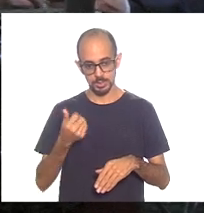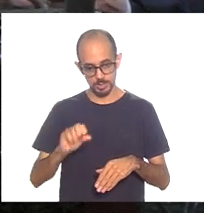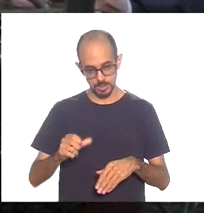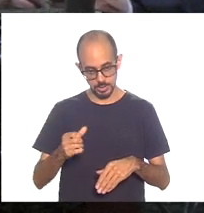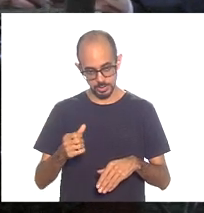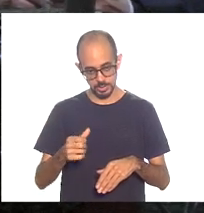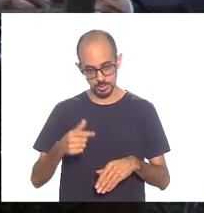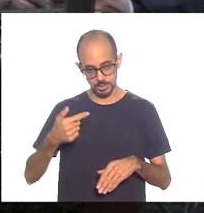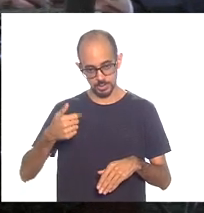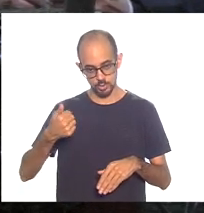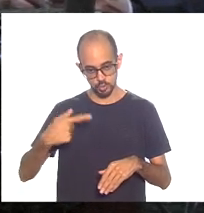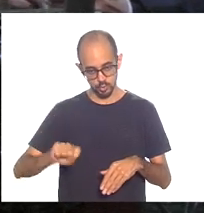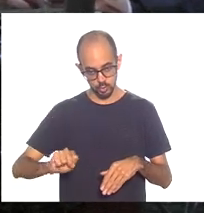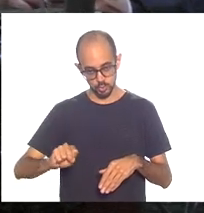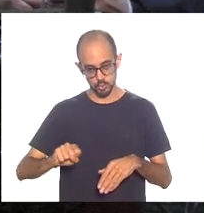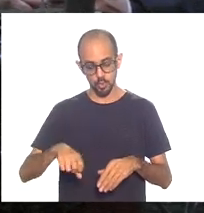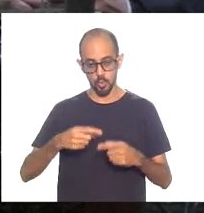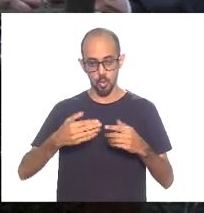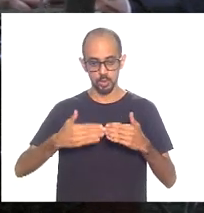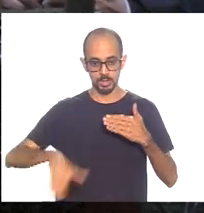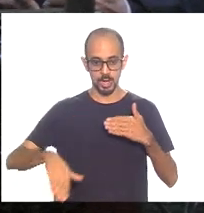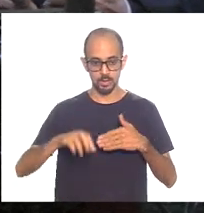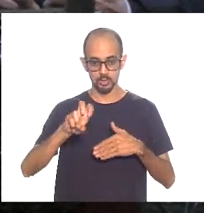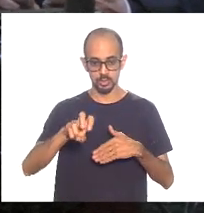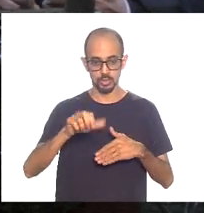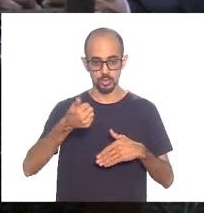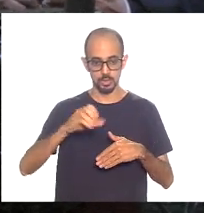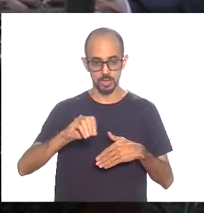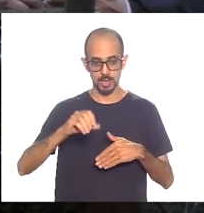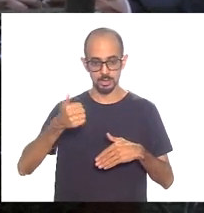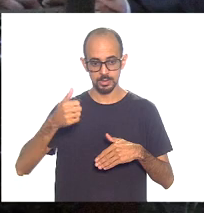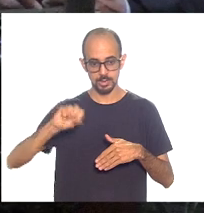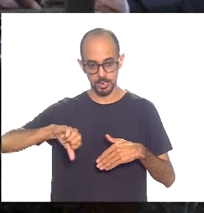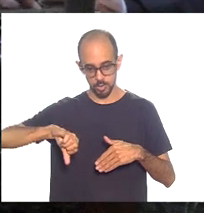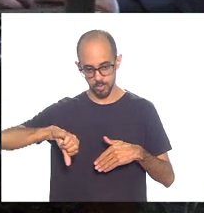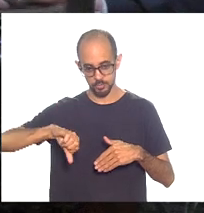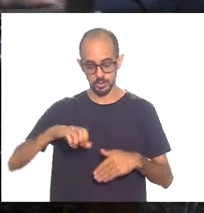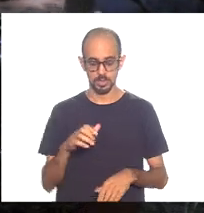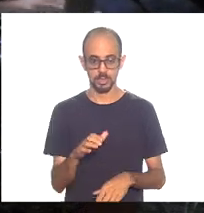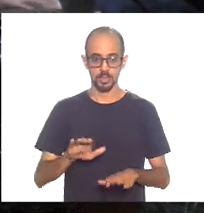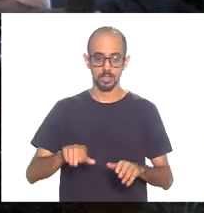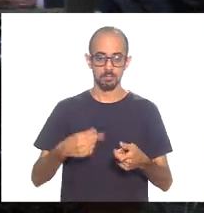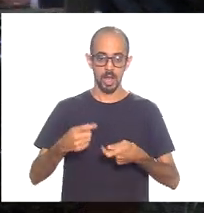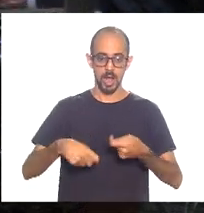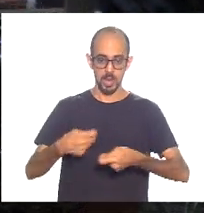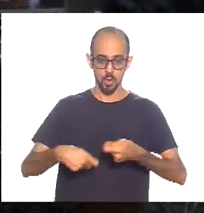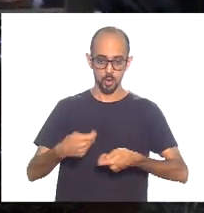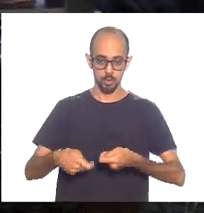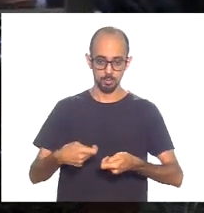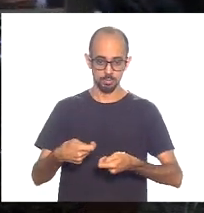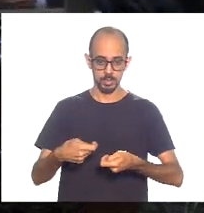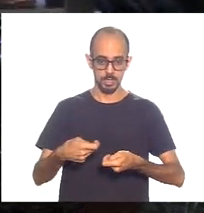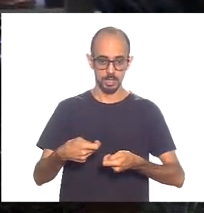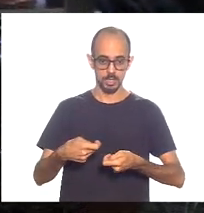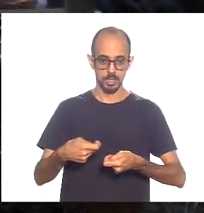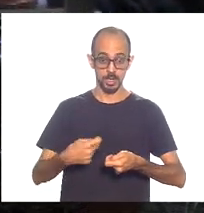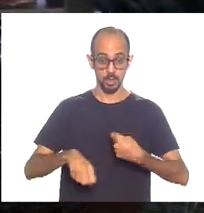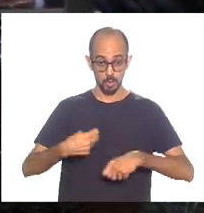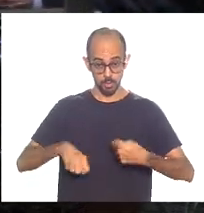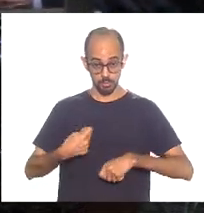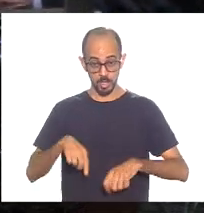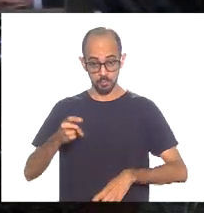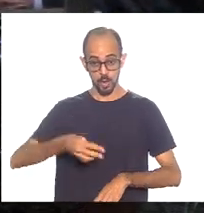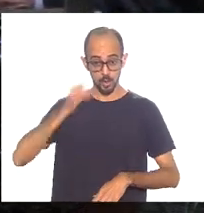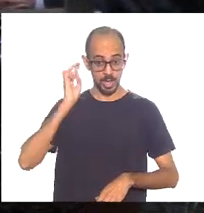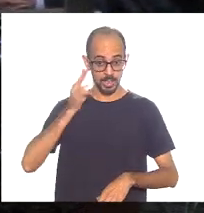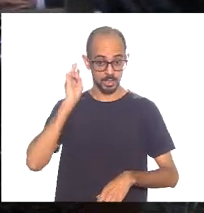contrário às emendas 5, 7, 10 e 19. Pela Comissão de Economia, deputado Valdec